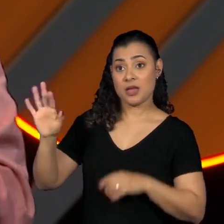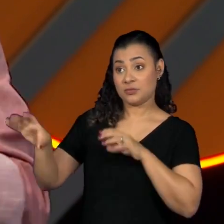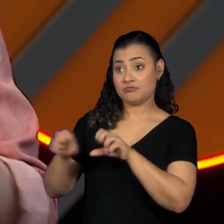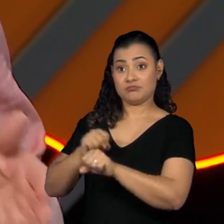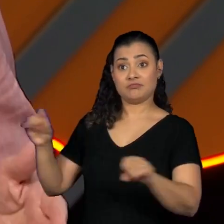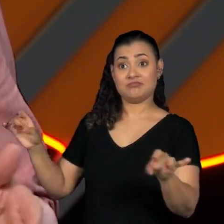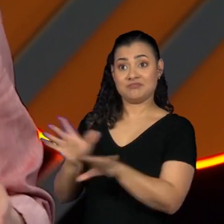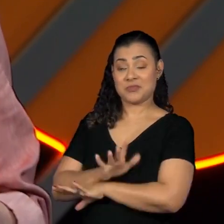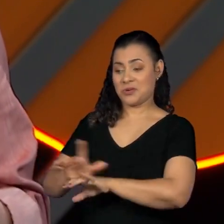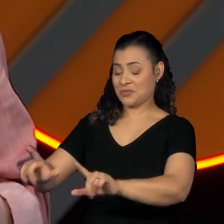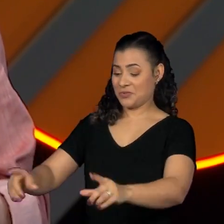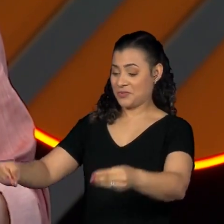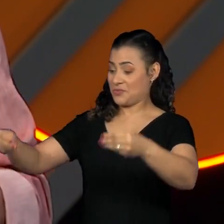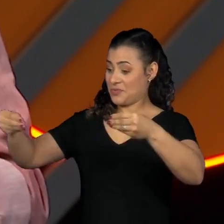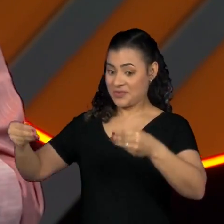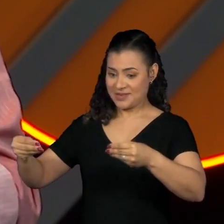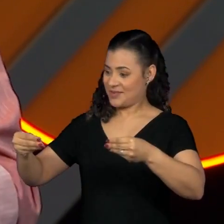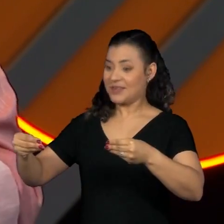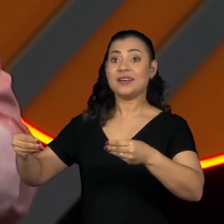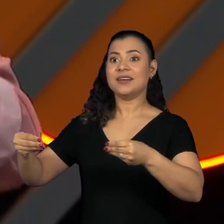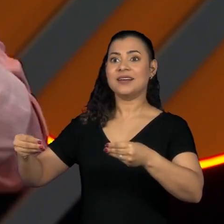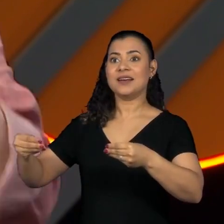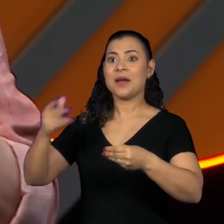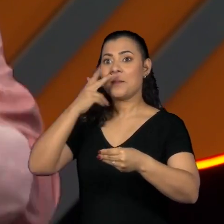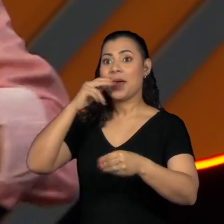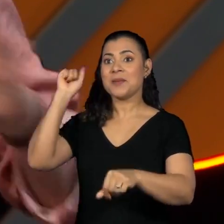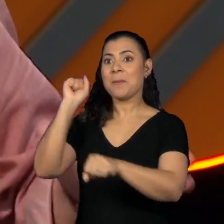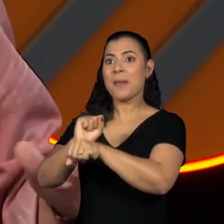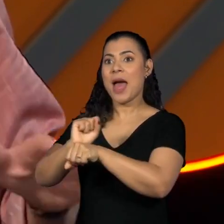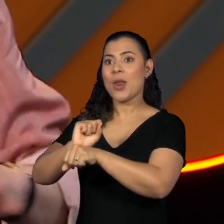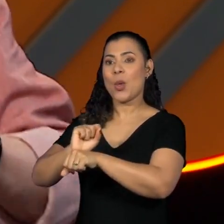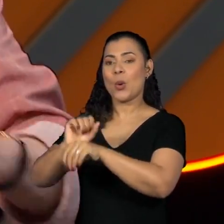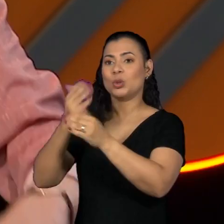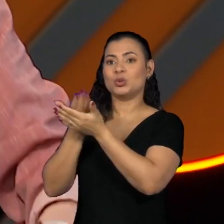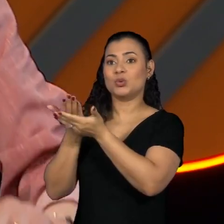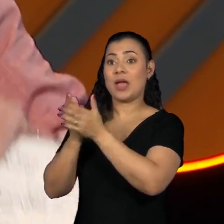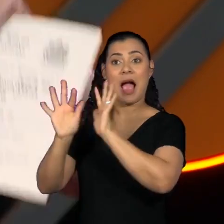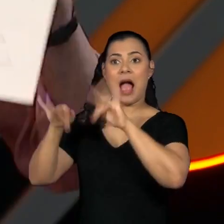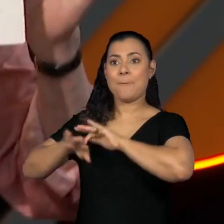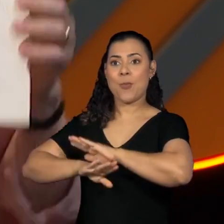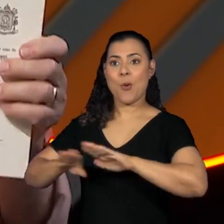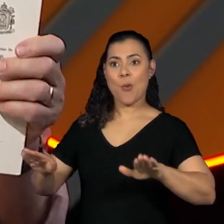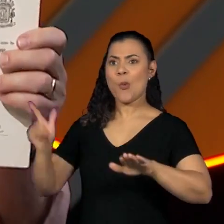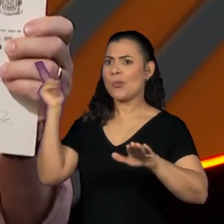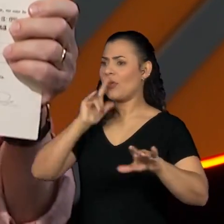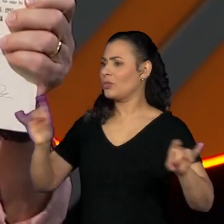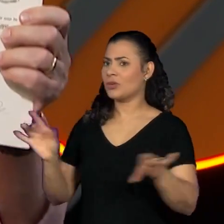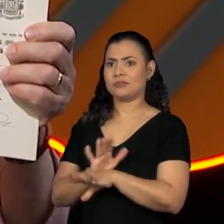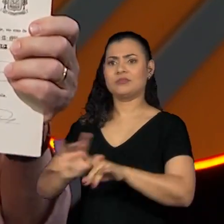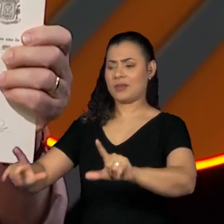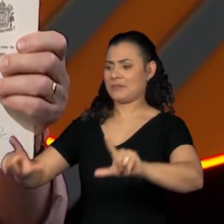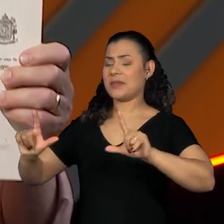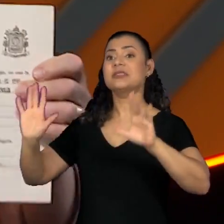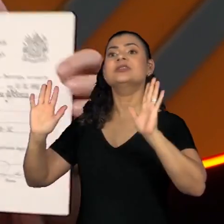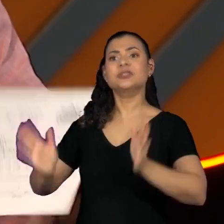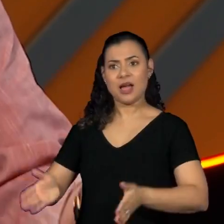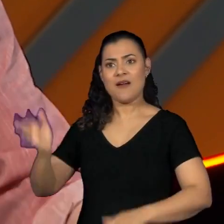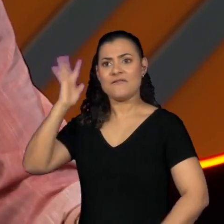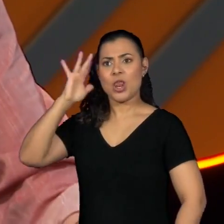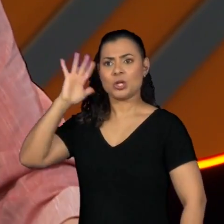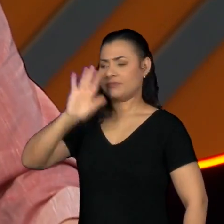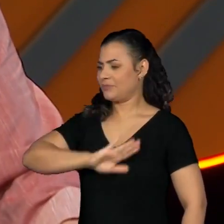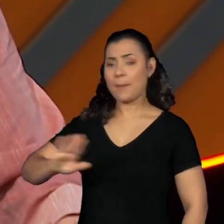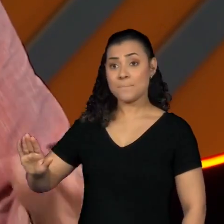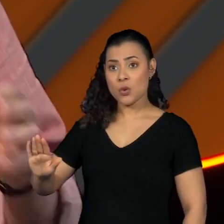universitário, uma graduação, ela acha que deve parar, né? Que já parou, encerrou. Eu conquistei o diploma, eu sou uma filósofa,